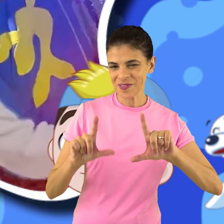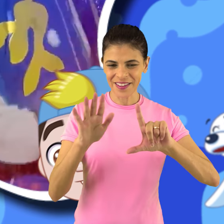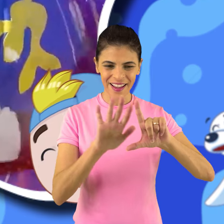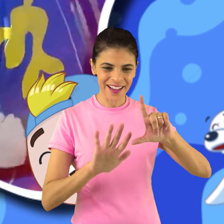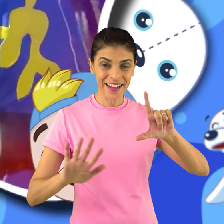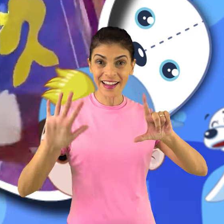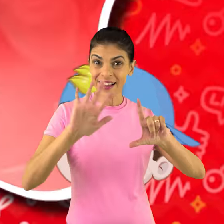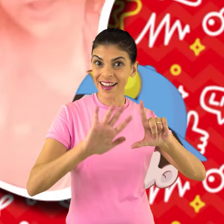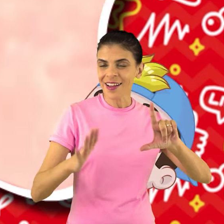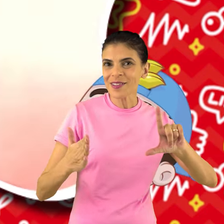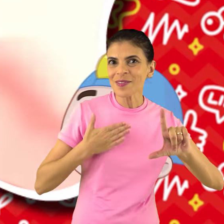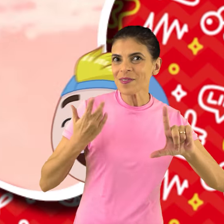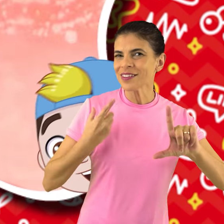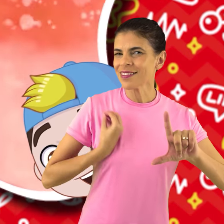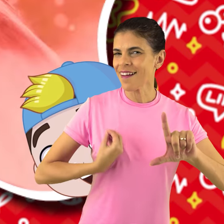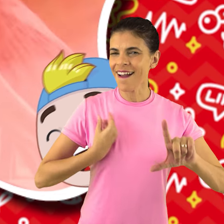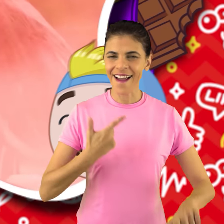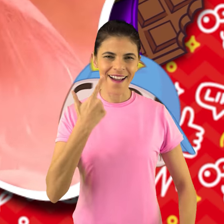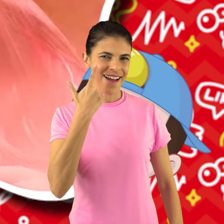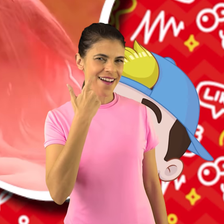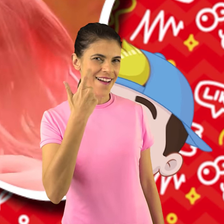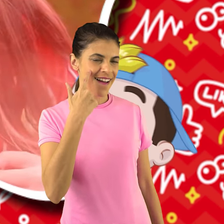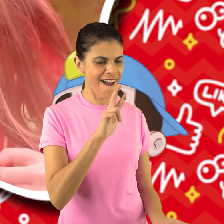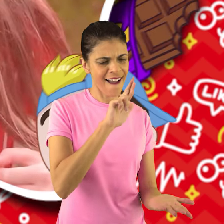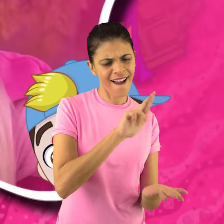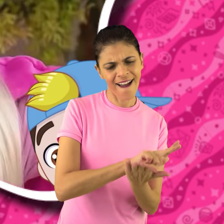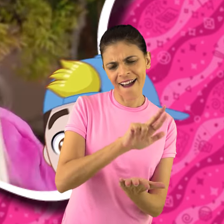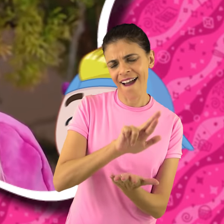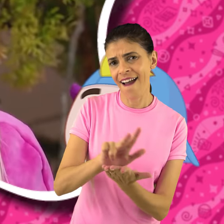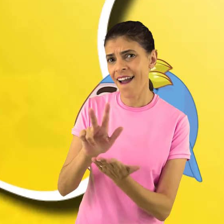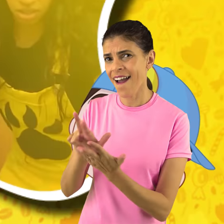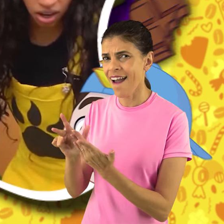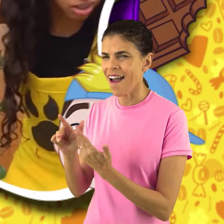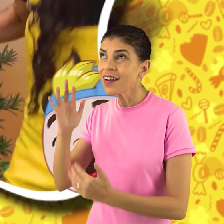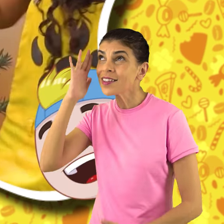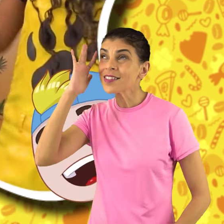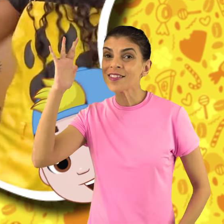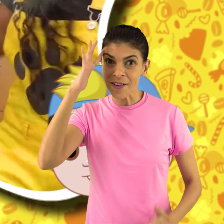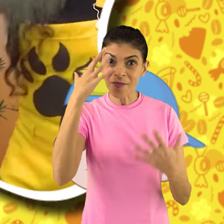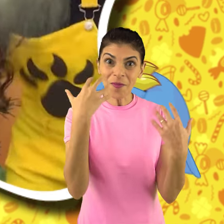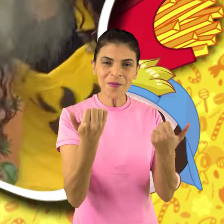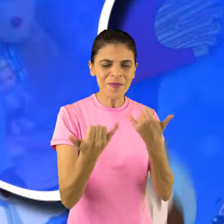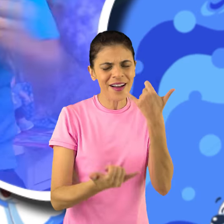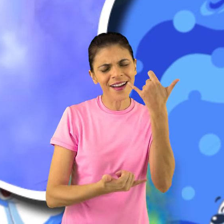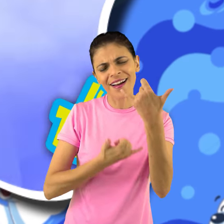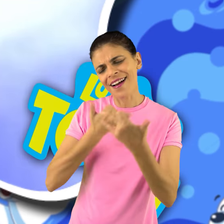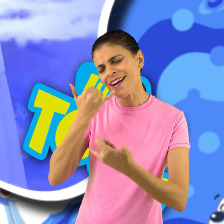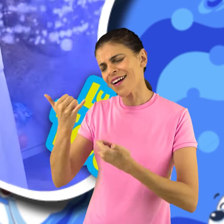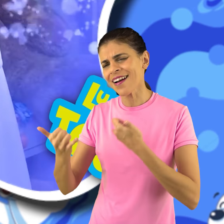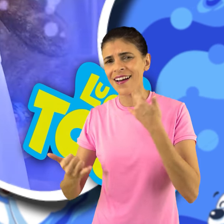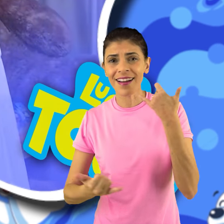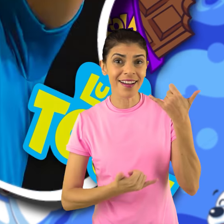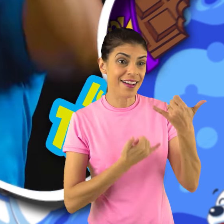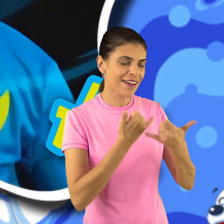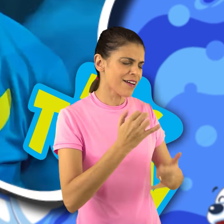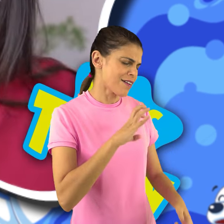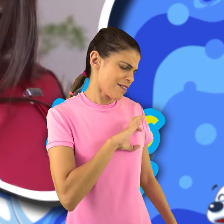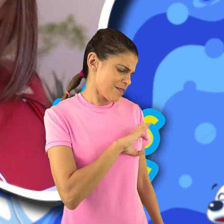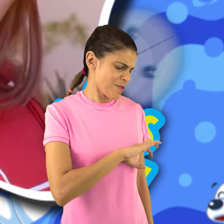ar. Lucas Neto chegou. Vem brincar de sonhar num lugar encantado, feito de